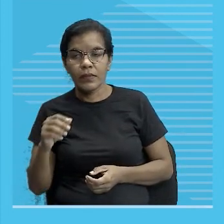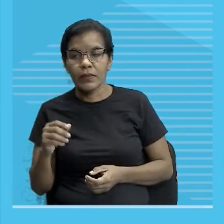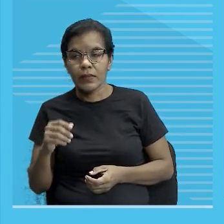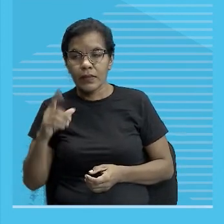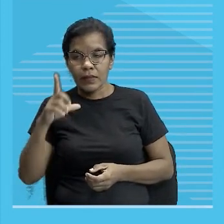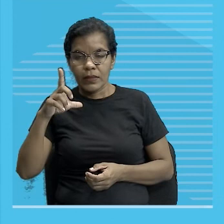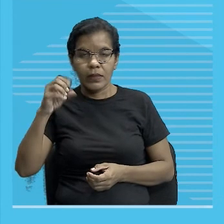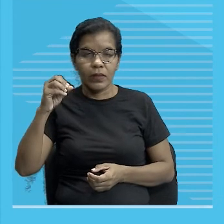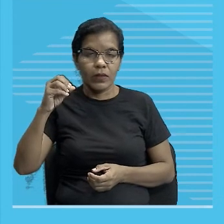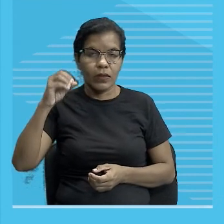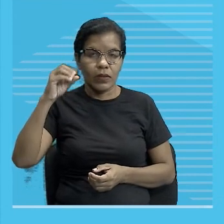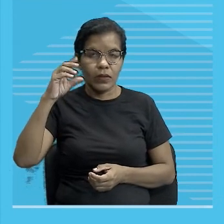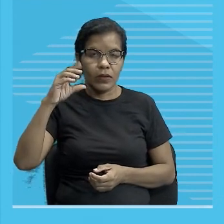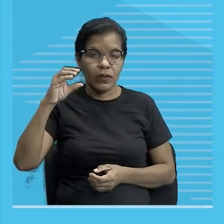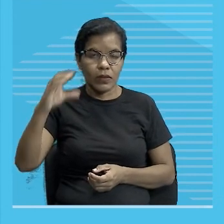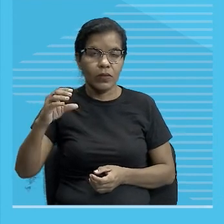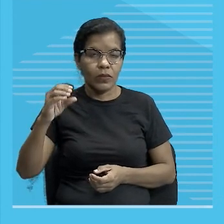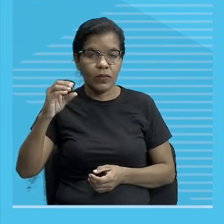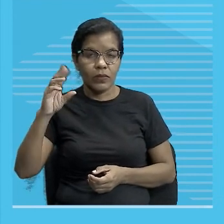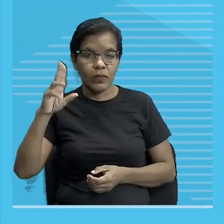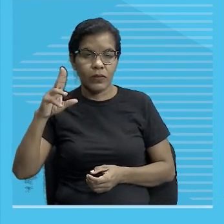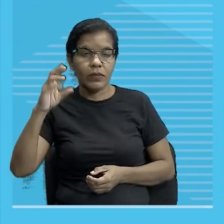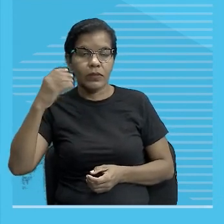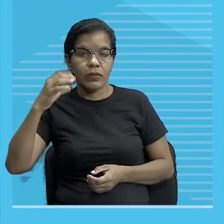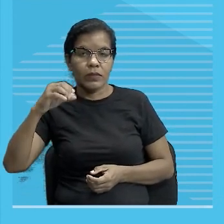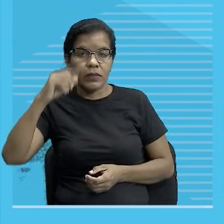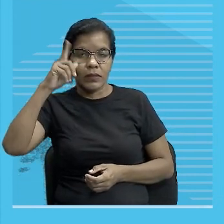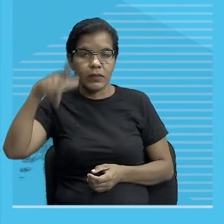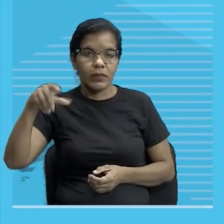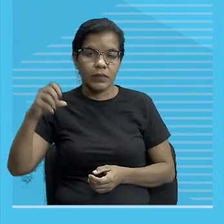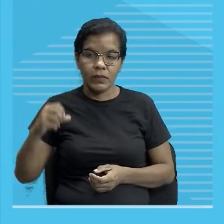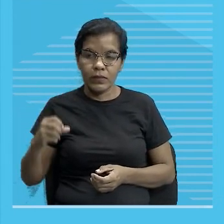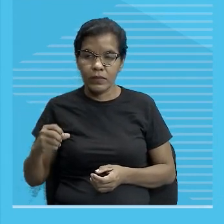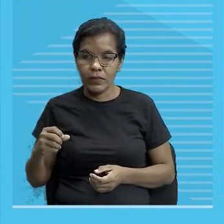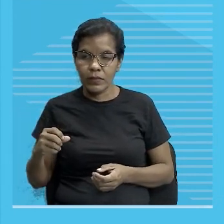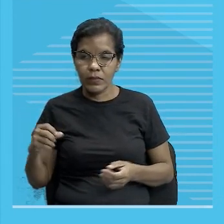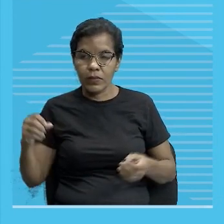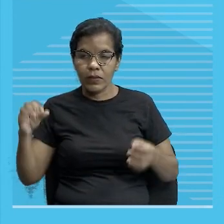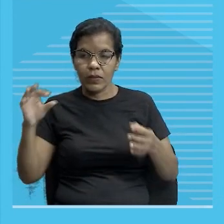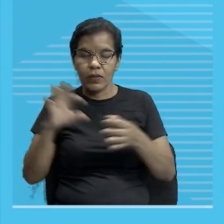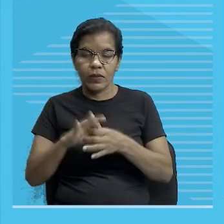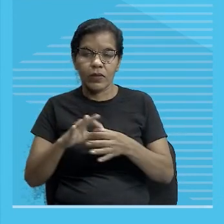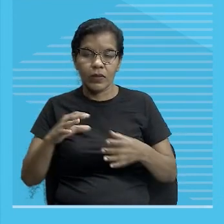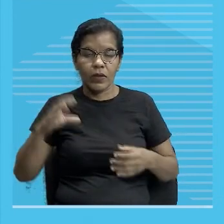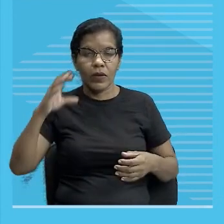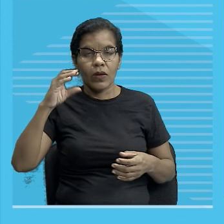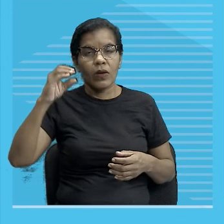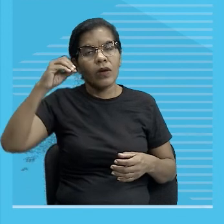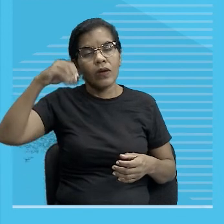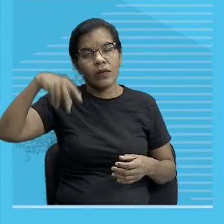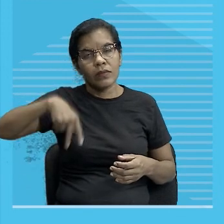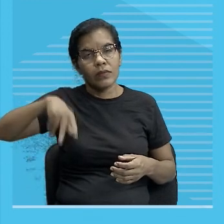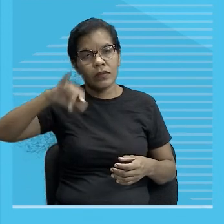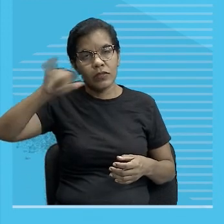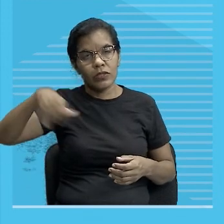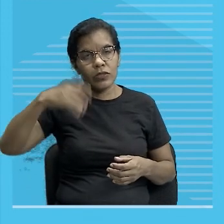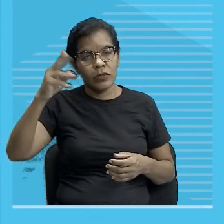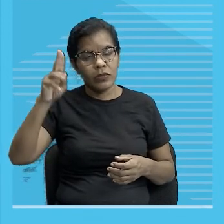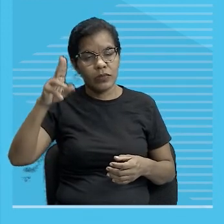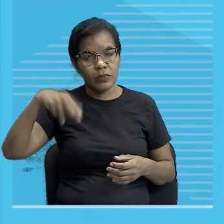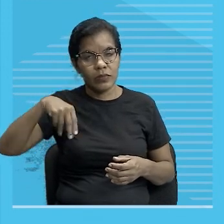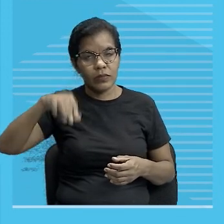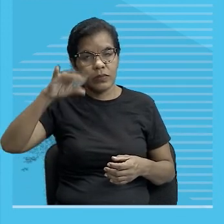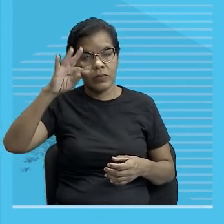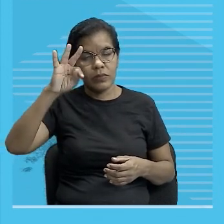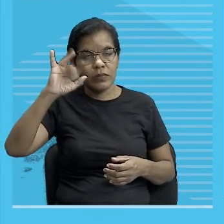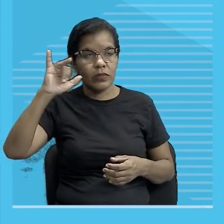tá? Que é um termo de ligação, normalmente entre orações. Olha a palavra base dela, ó,